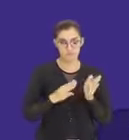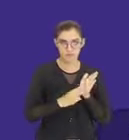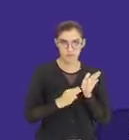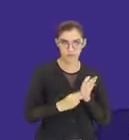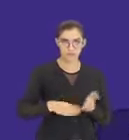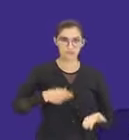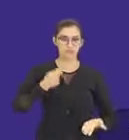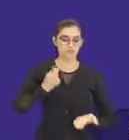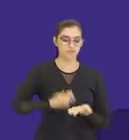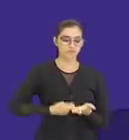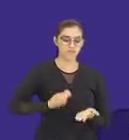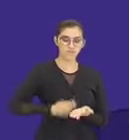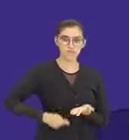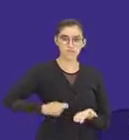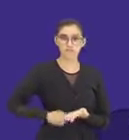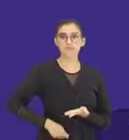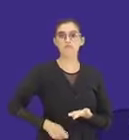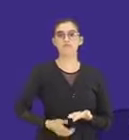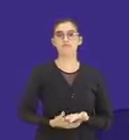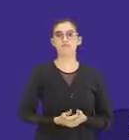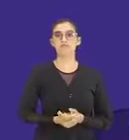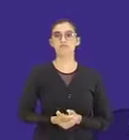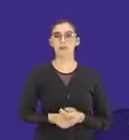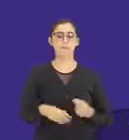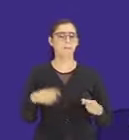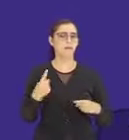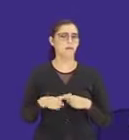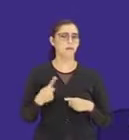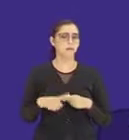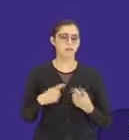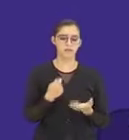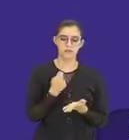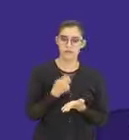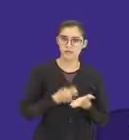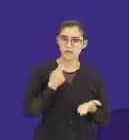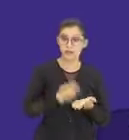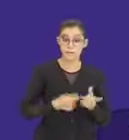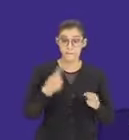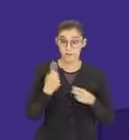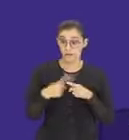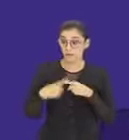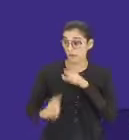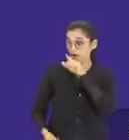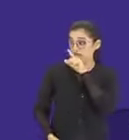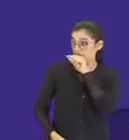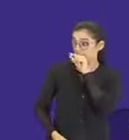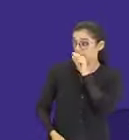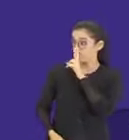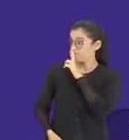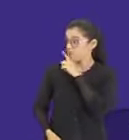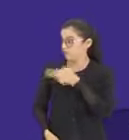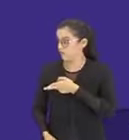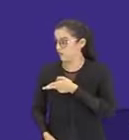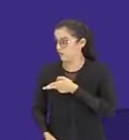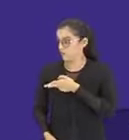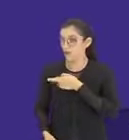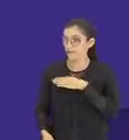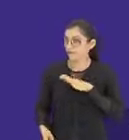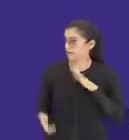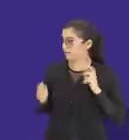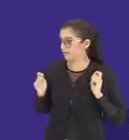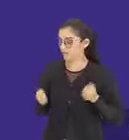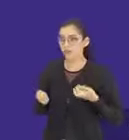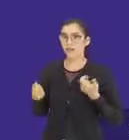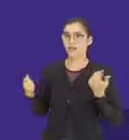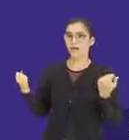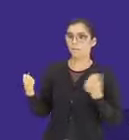Olha, acertou ali. Por que que é rigoroso? Porque o próprio passarinho está dizendo para ele, olha, o negócio aqui é assim mesmo. Quando se